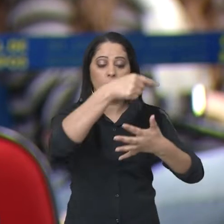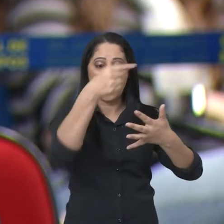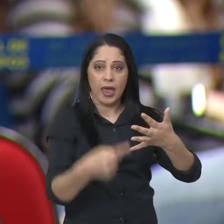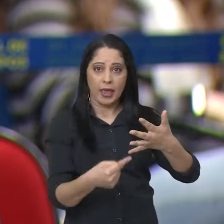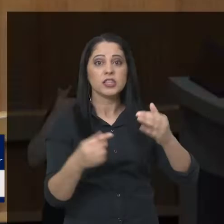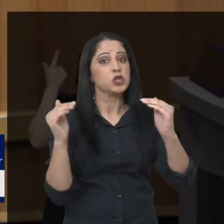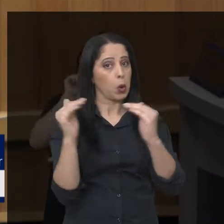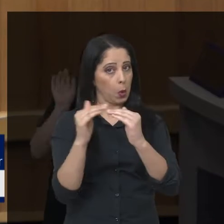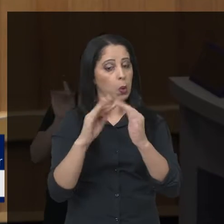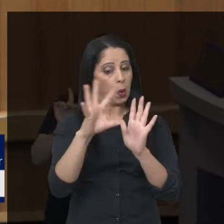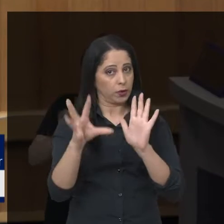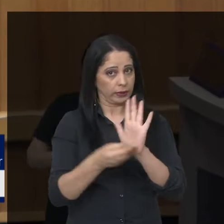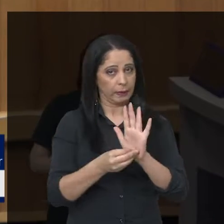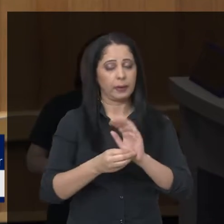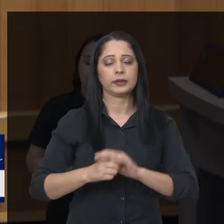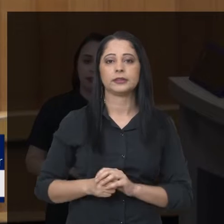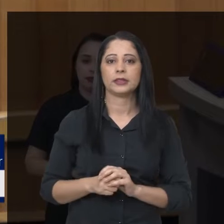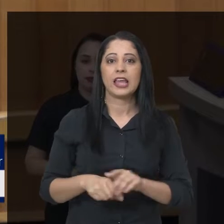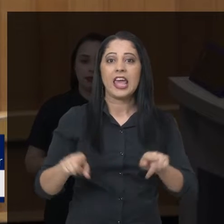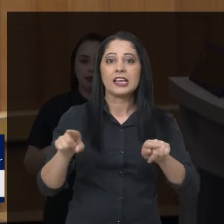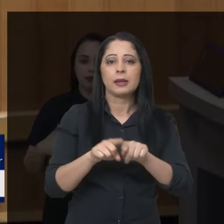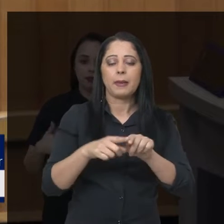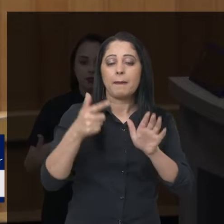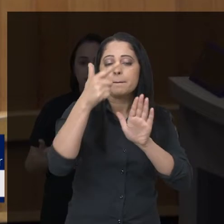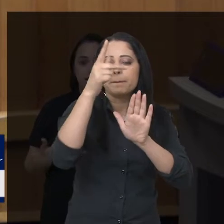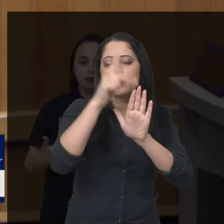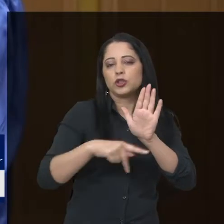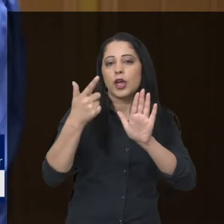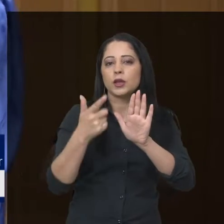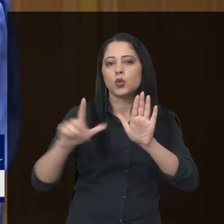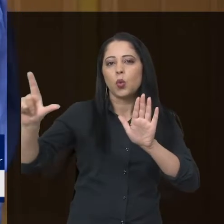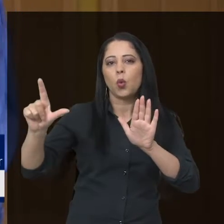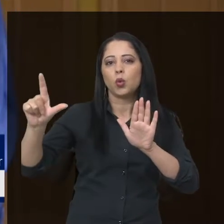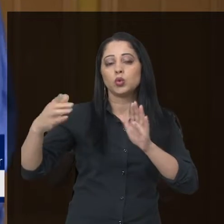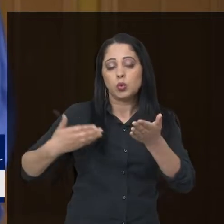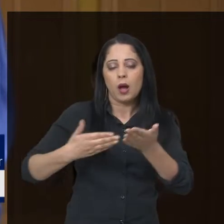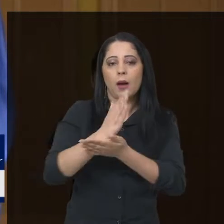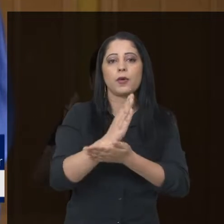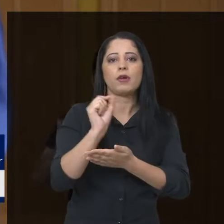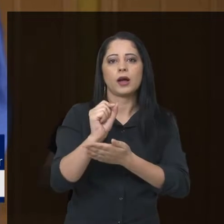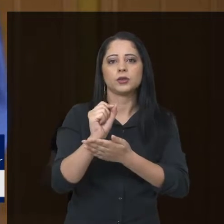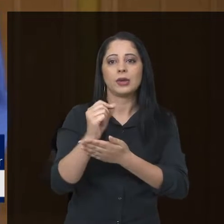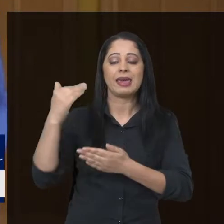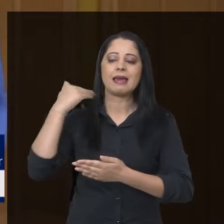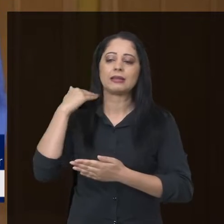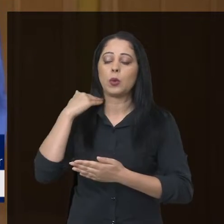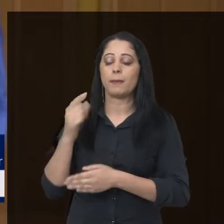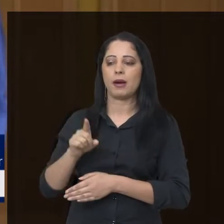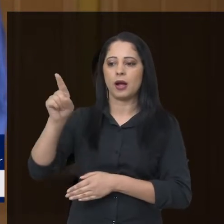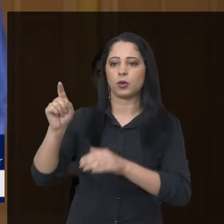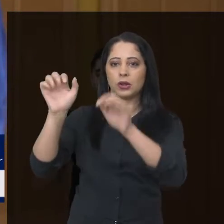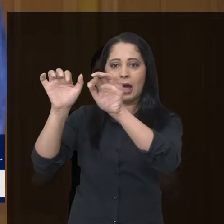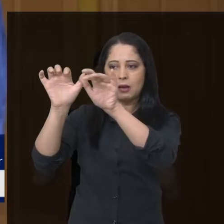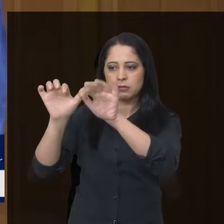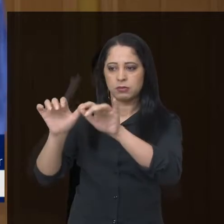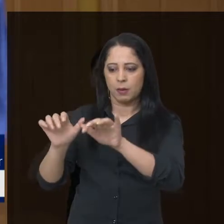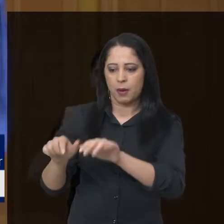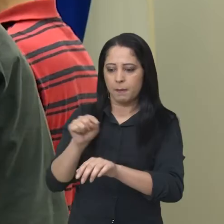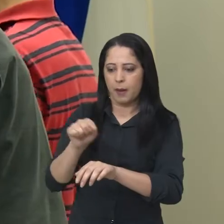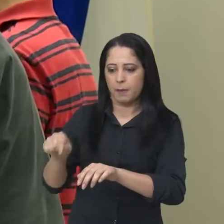Fabian zagueiro também foi aprovado o projeto da vereadora Dulce Rita que torna obrigatória a instalação de caixas eletrônicos em altura